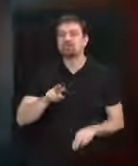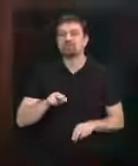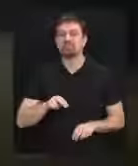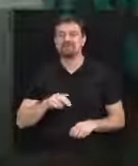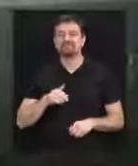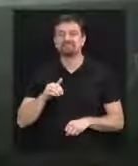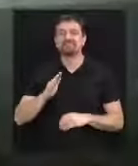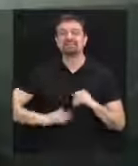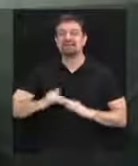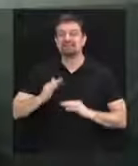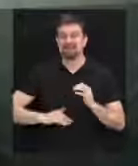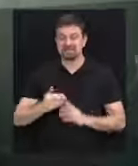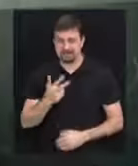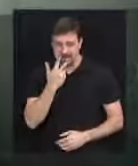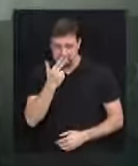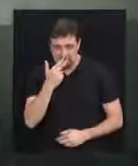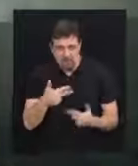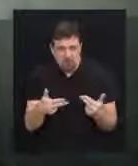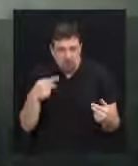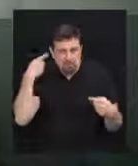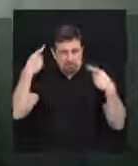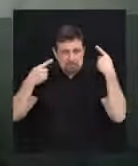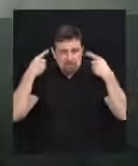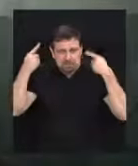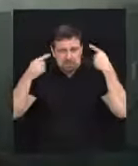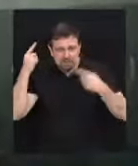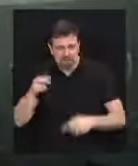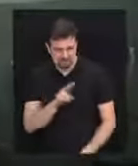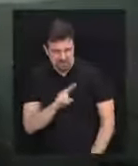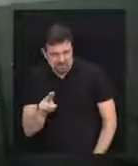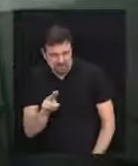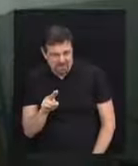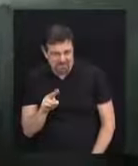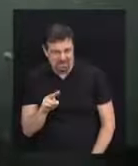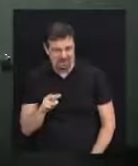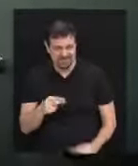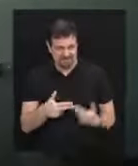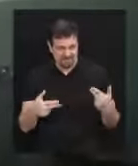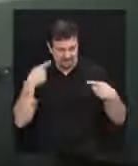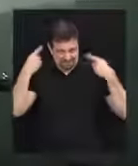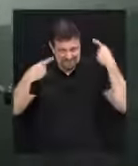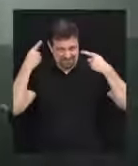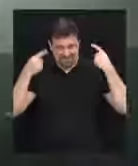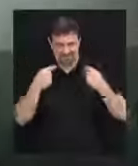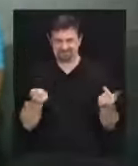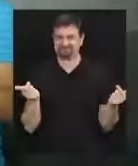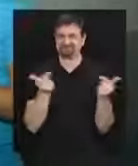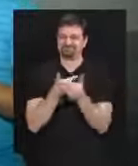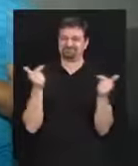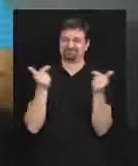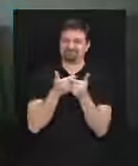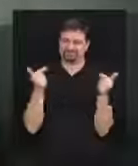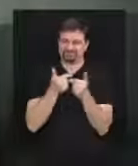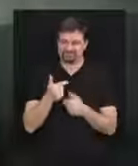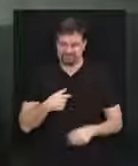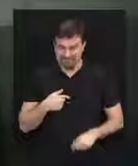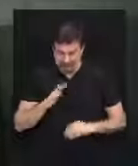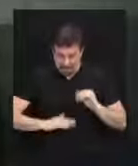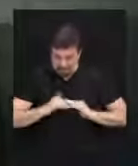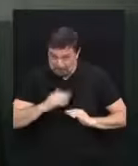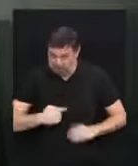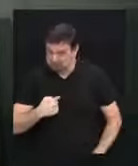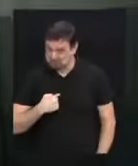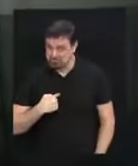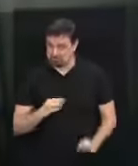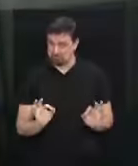nome dessa manobra, hein? Você sabe o nome? Coisa de louco. Manobra chama isso? Coisa de louco? Coisa de